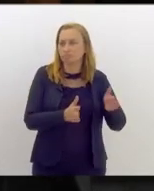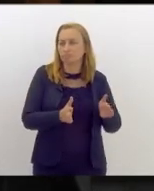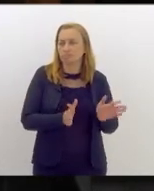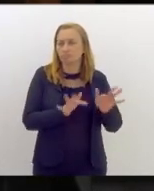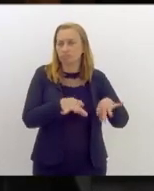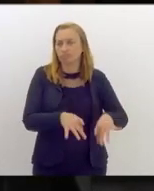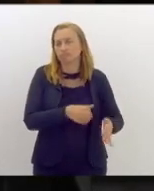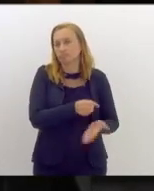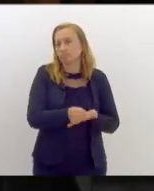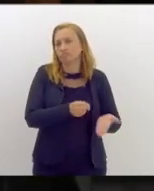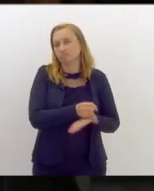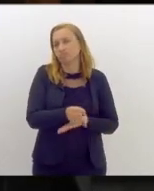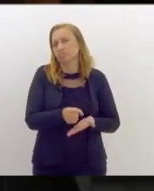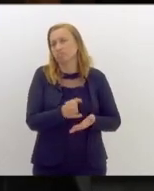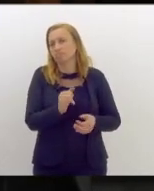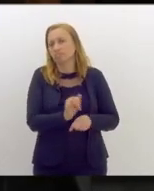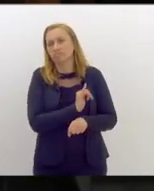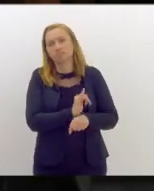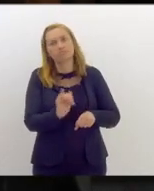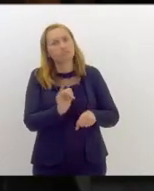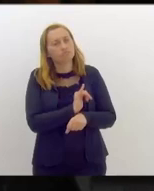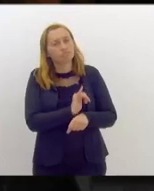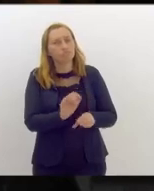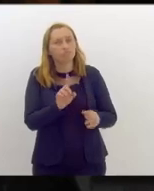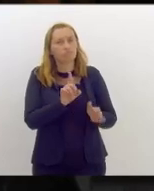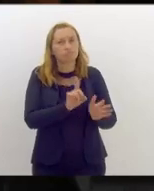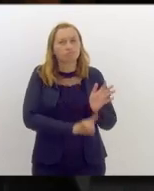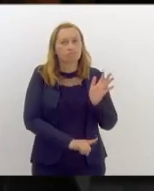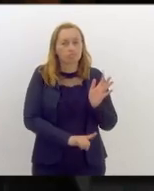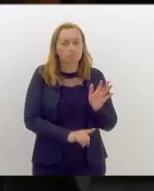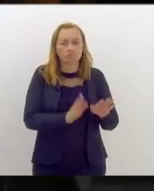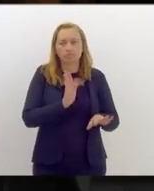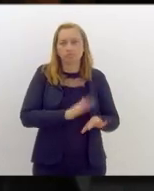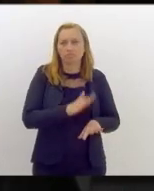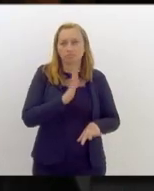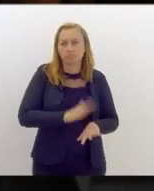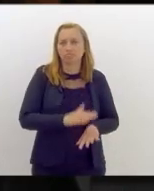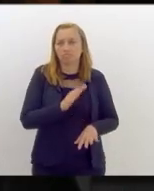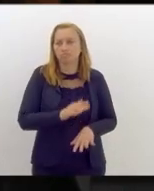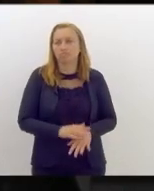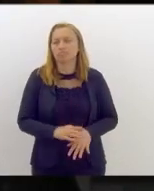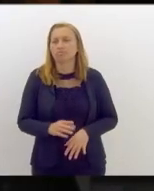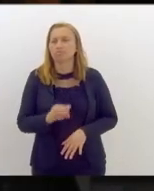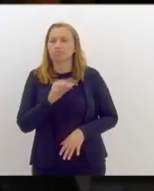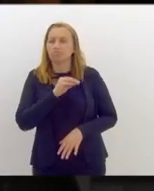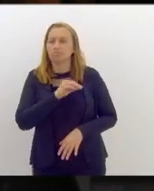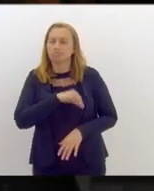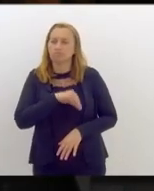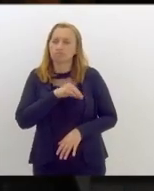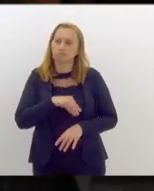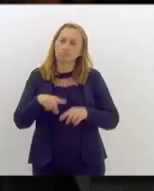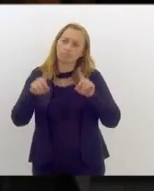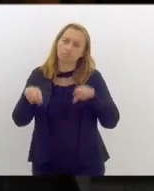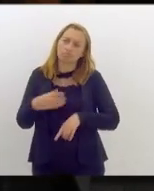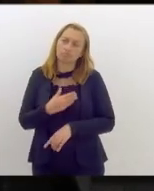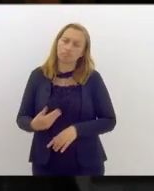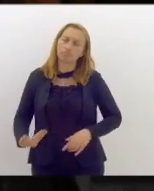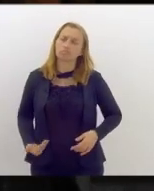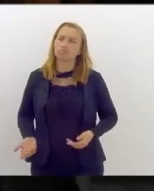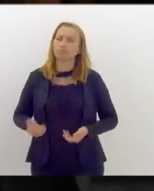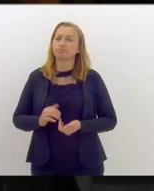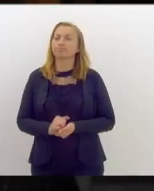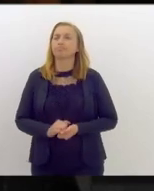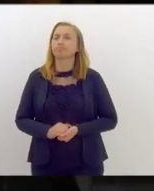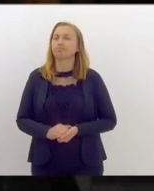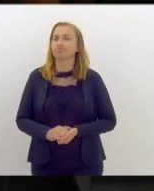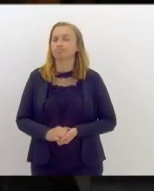é uma artimanha para reduzir ainda mais o ganho dos Servidores a gente